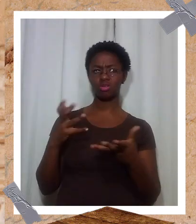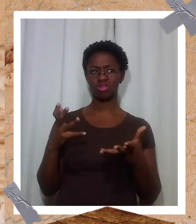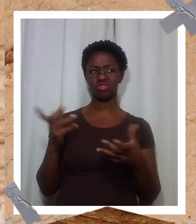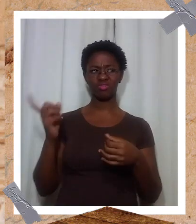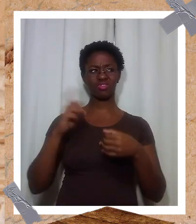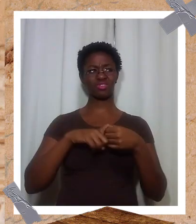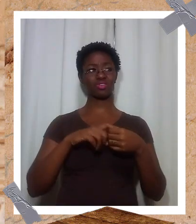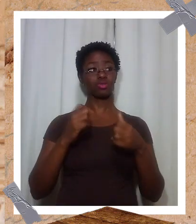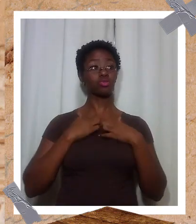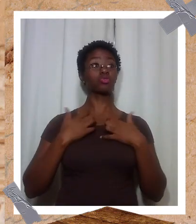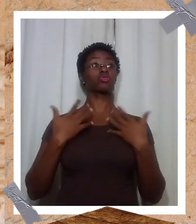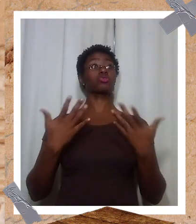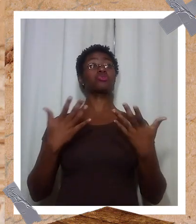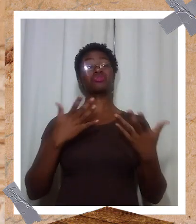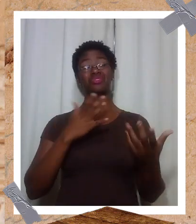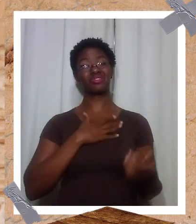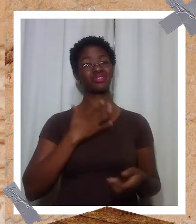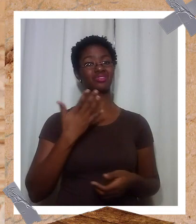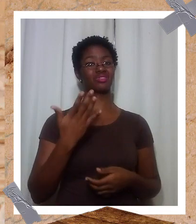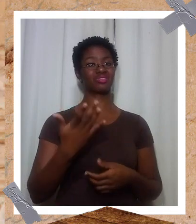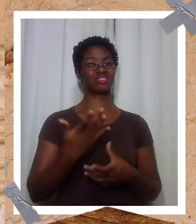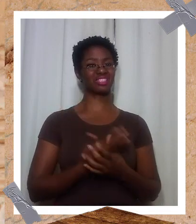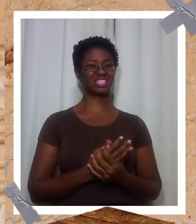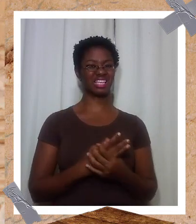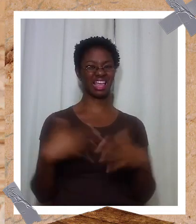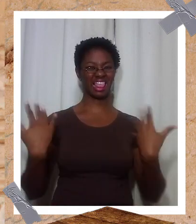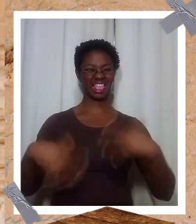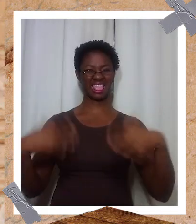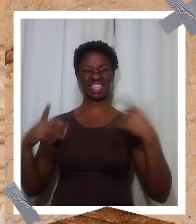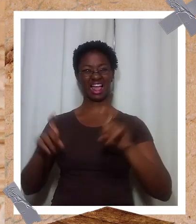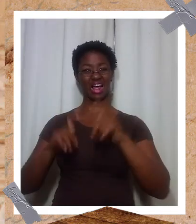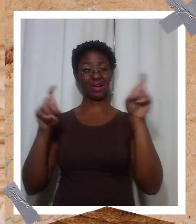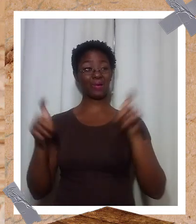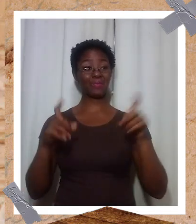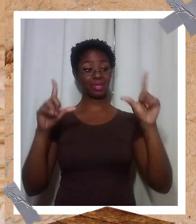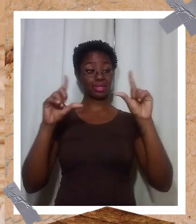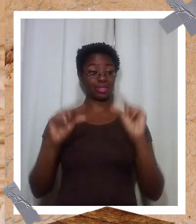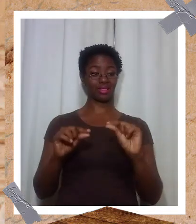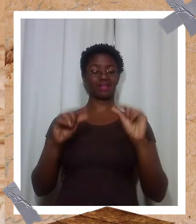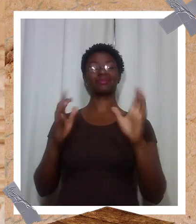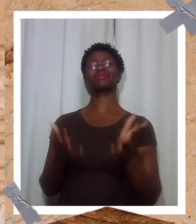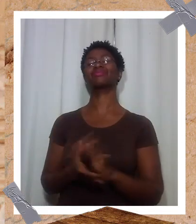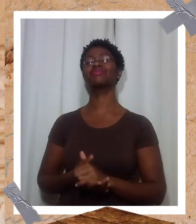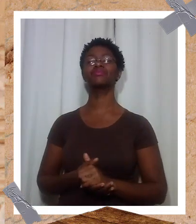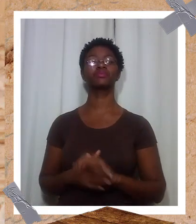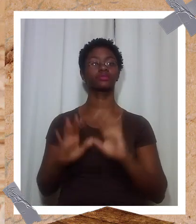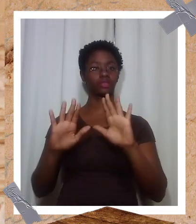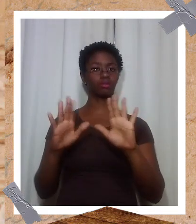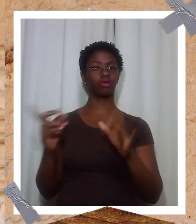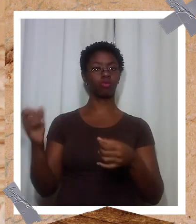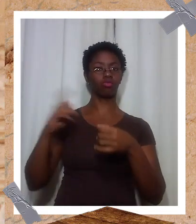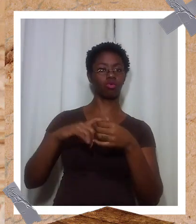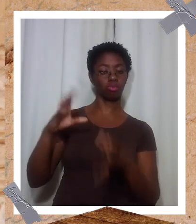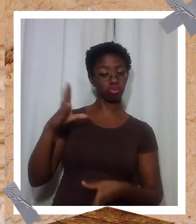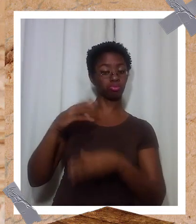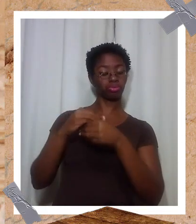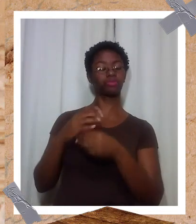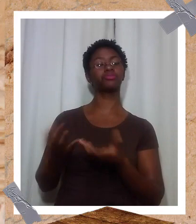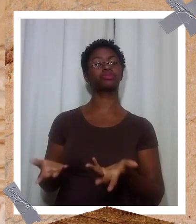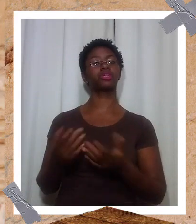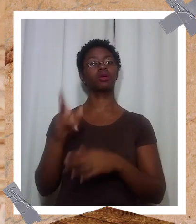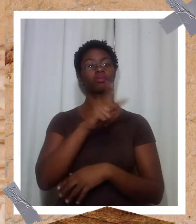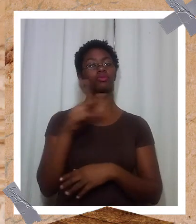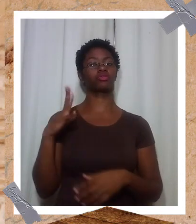Ui, que susto! Que problema era no meu computador. Não, hein? Não, então, voltando, essa professora foi uma